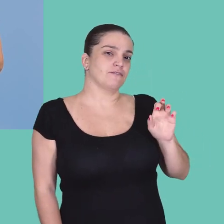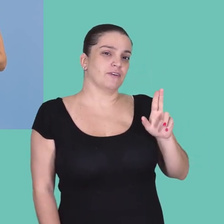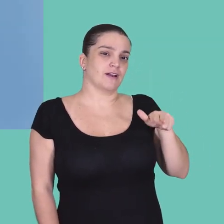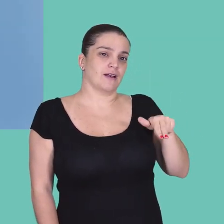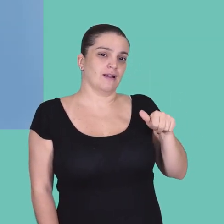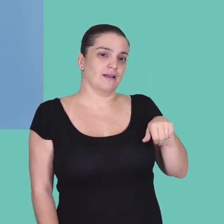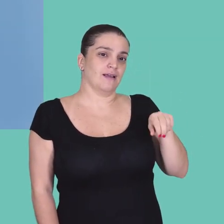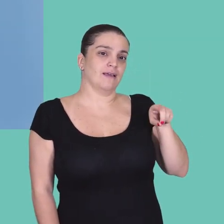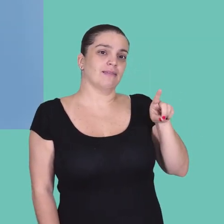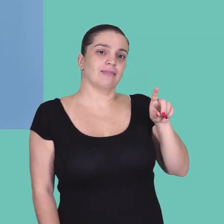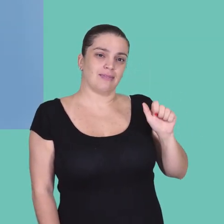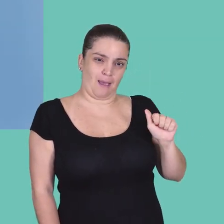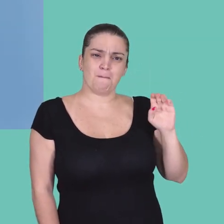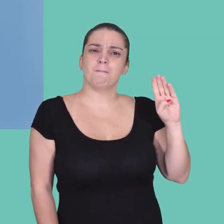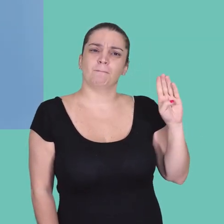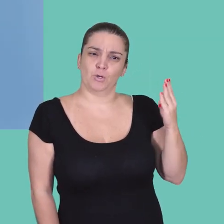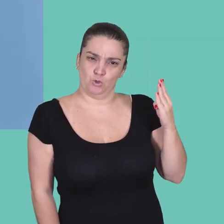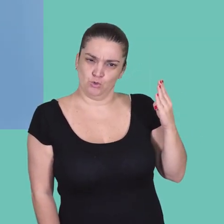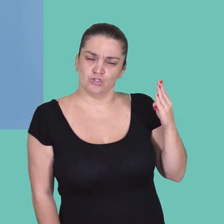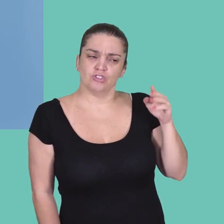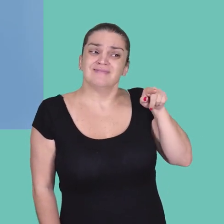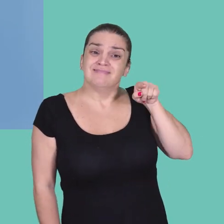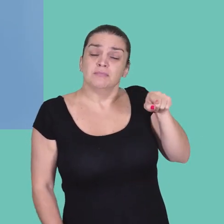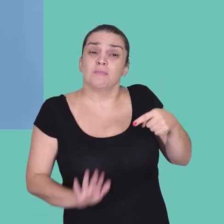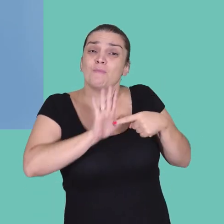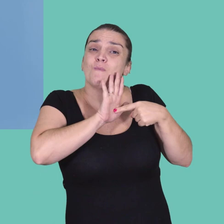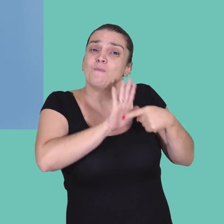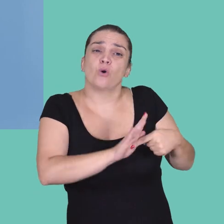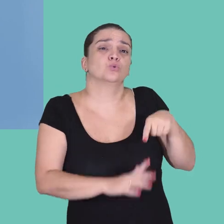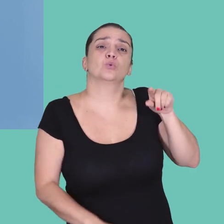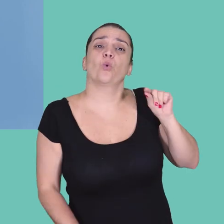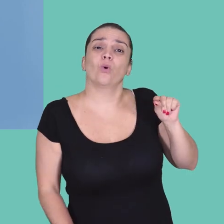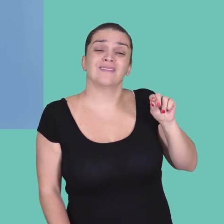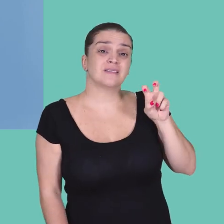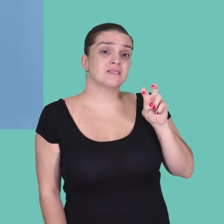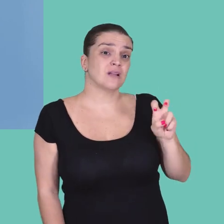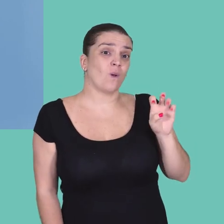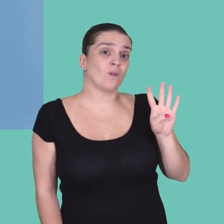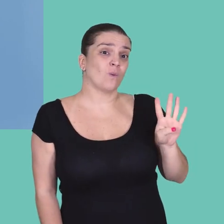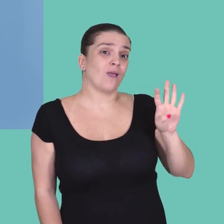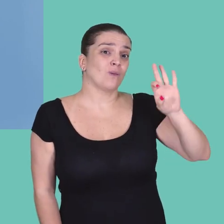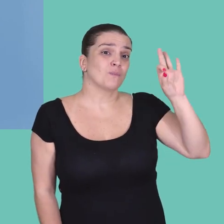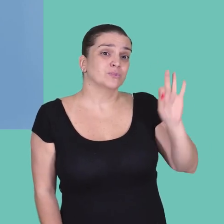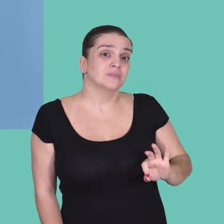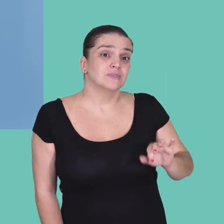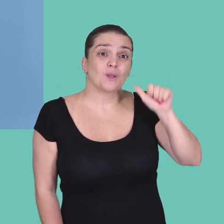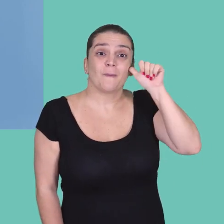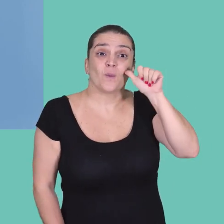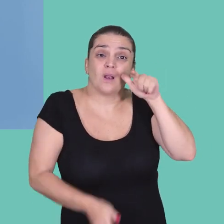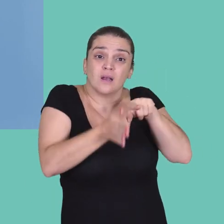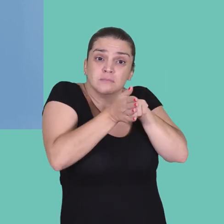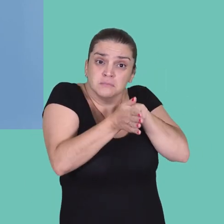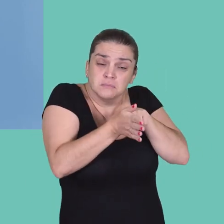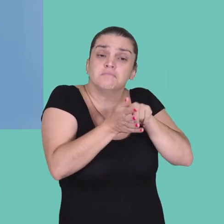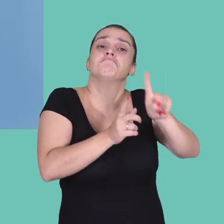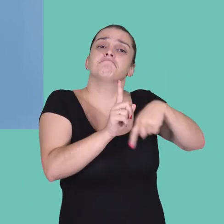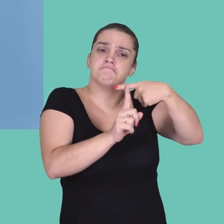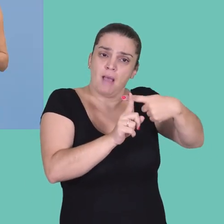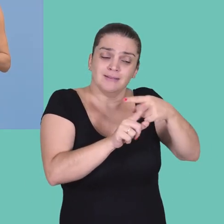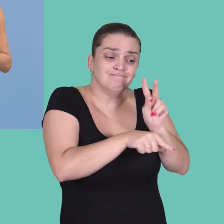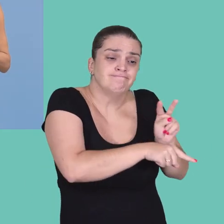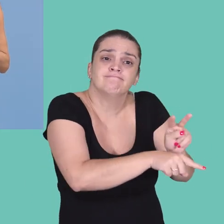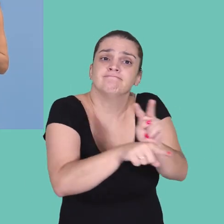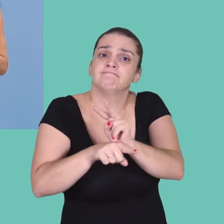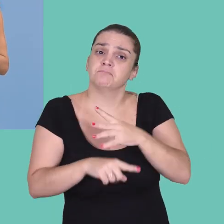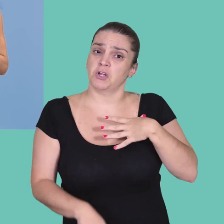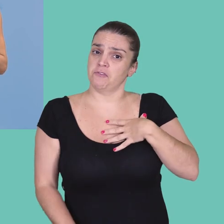Biologia, chamado Parenting Science, indica que 54% das pesquisadoras brasileiras cuidam